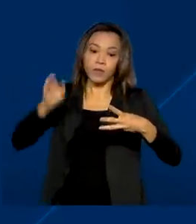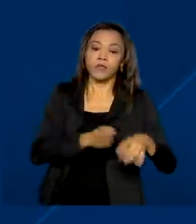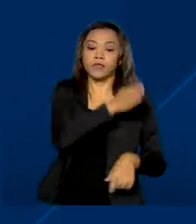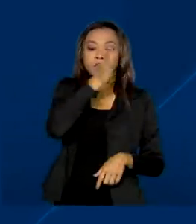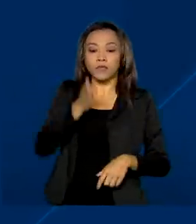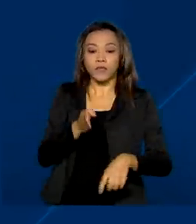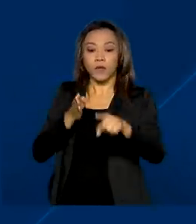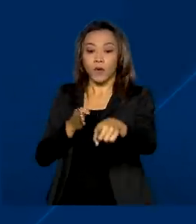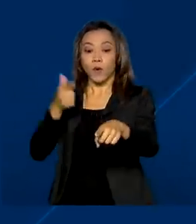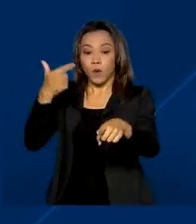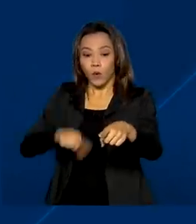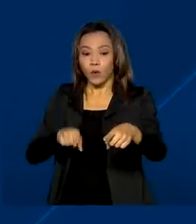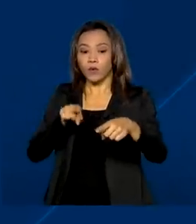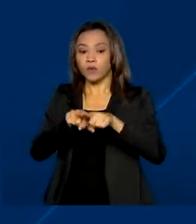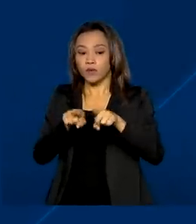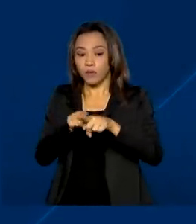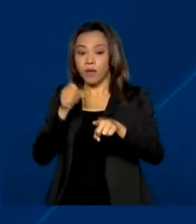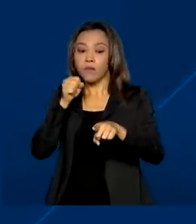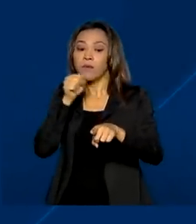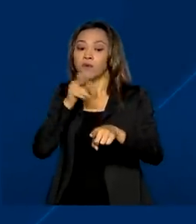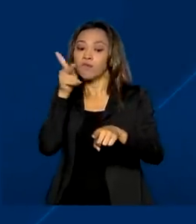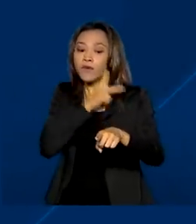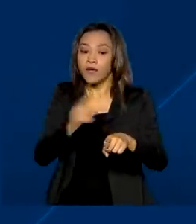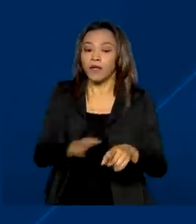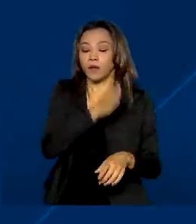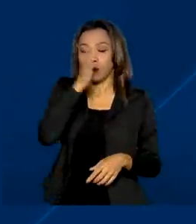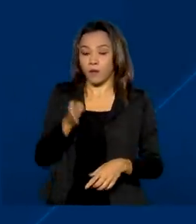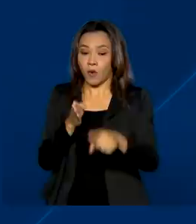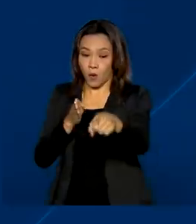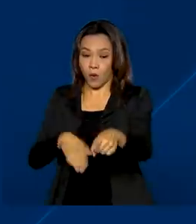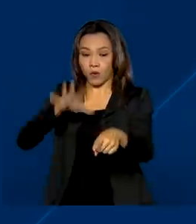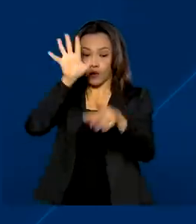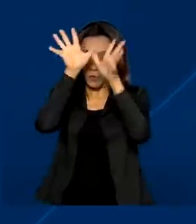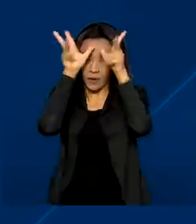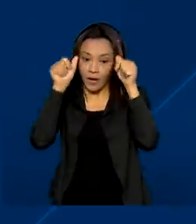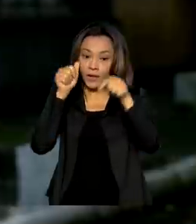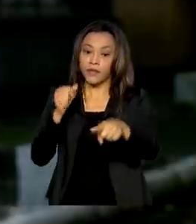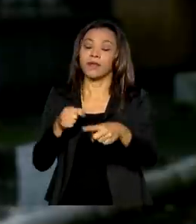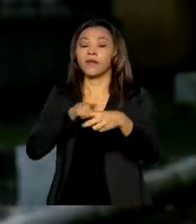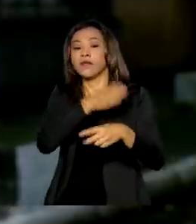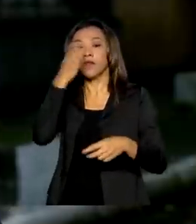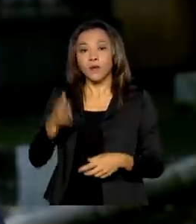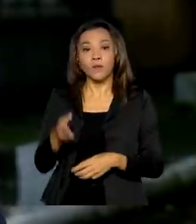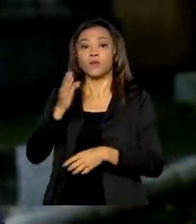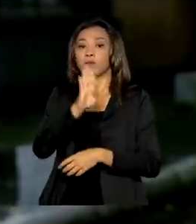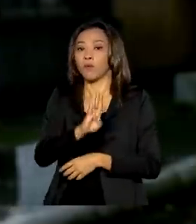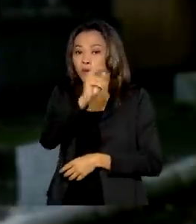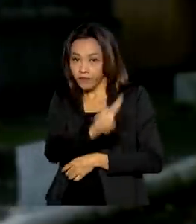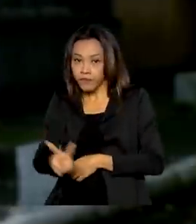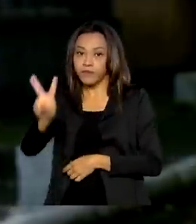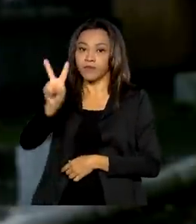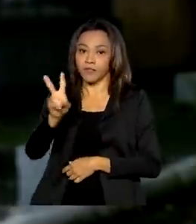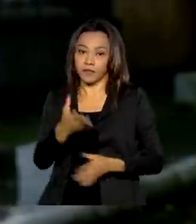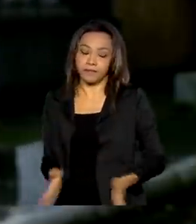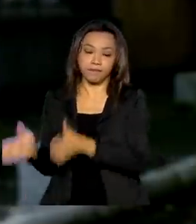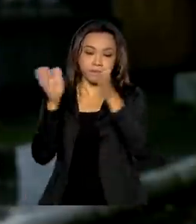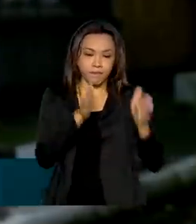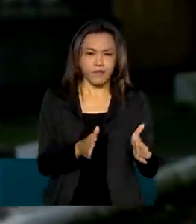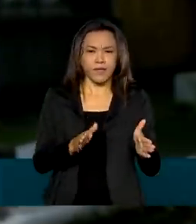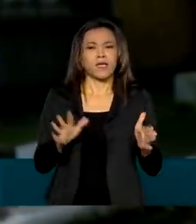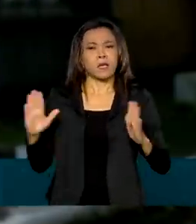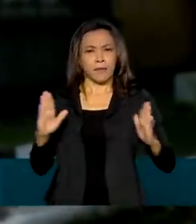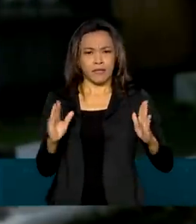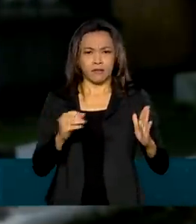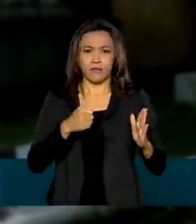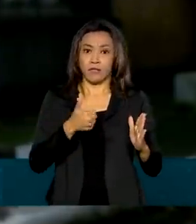Porto Velho em Rondônia em Cruzeiro do Sul Acre e Boa Vista em Roraima a partir do quinto ano de contrato